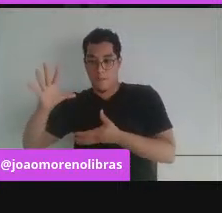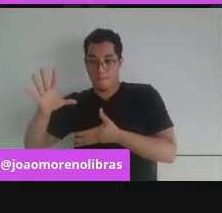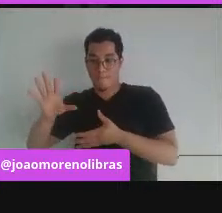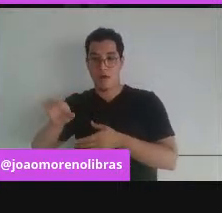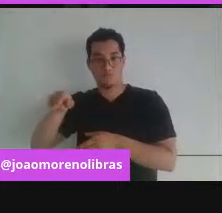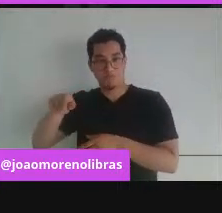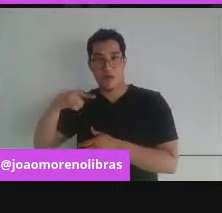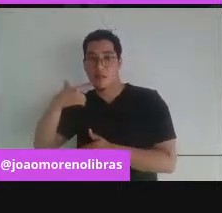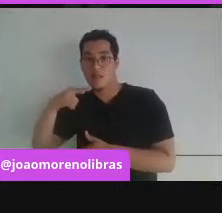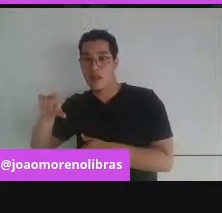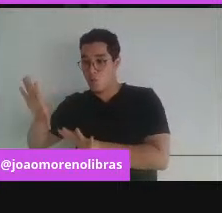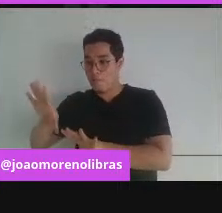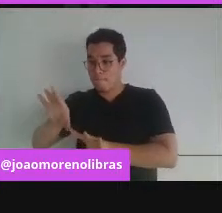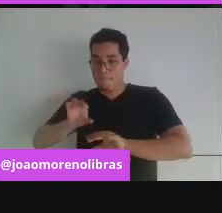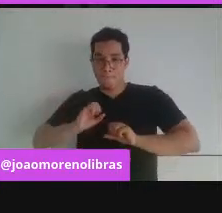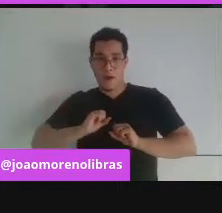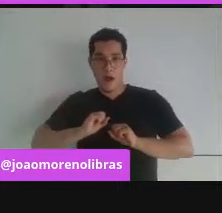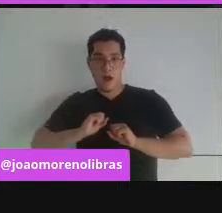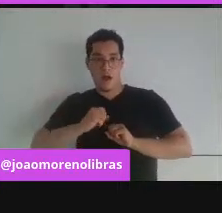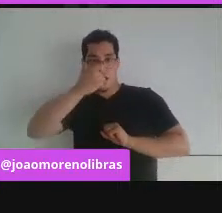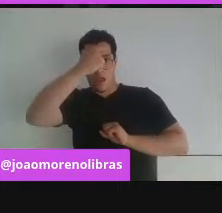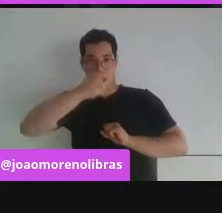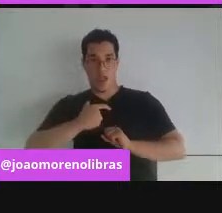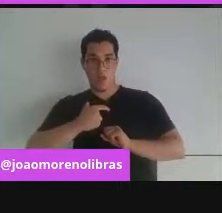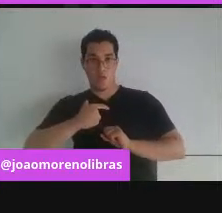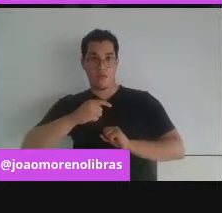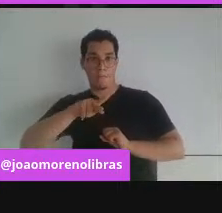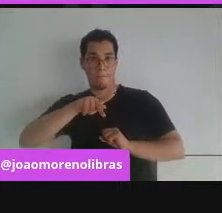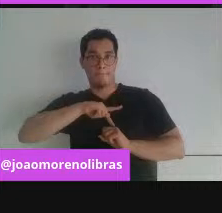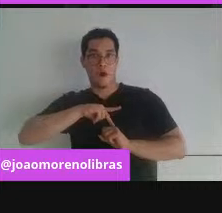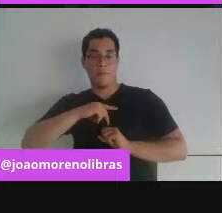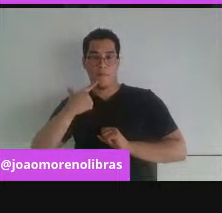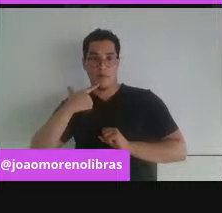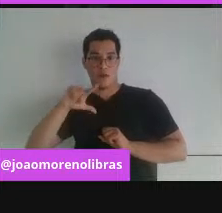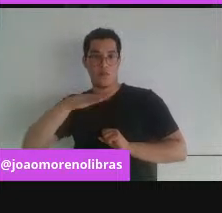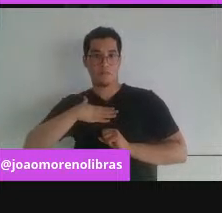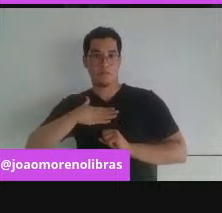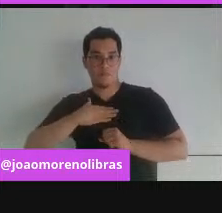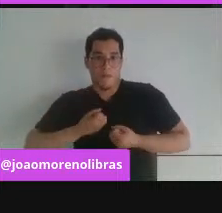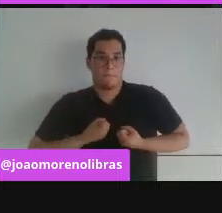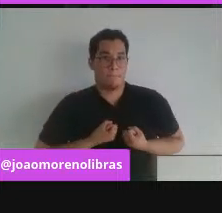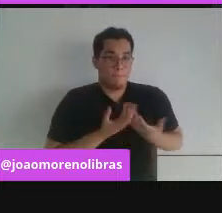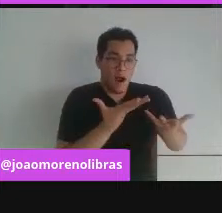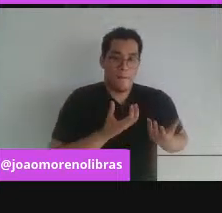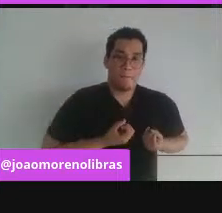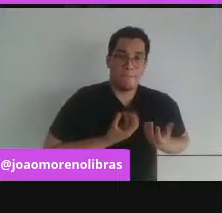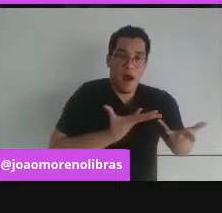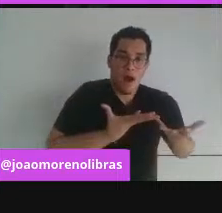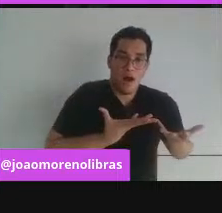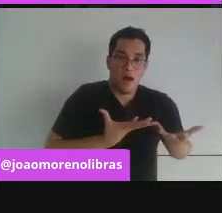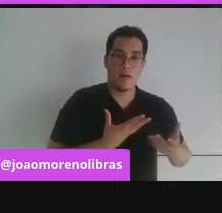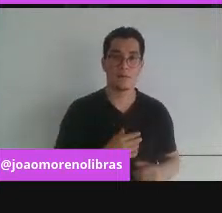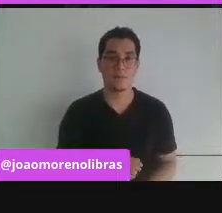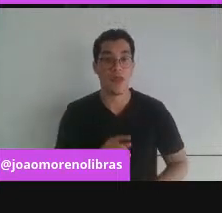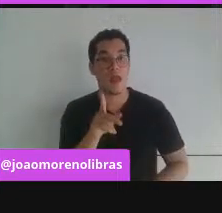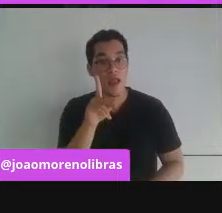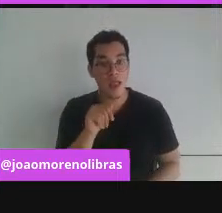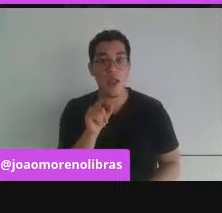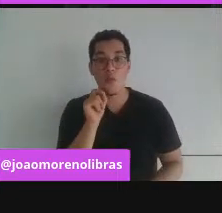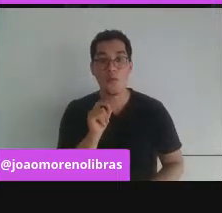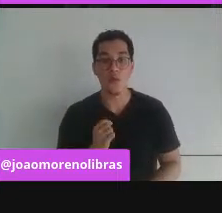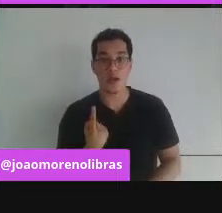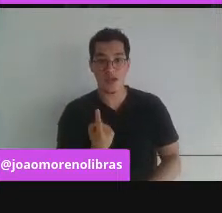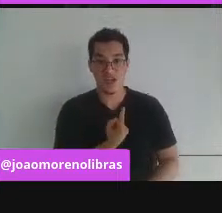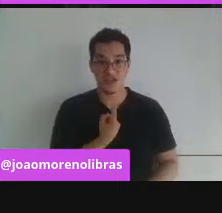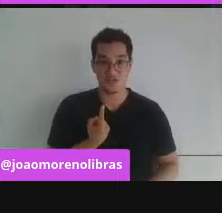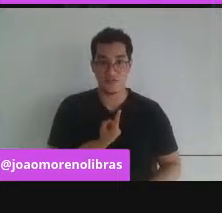e enuncia sua posição de locutor por meio de índices específicos. O ato individual de apropriação da língua